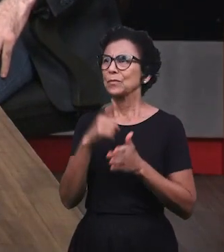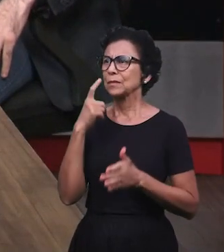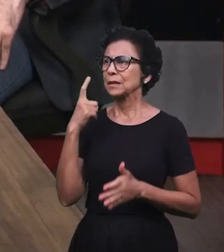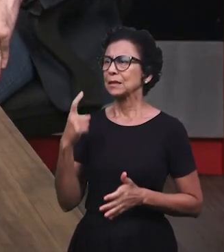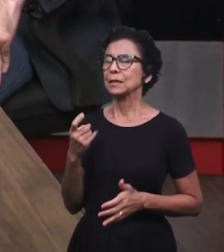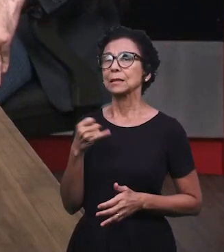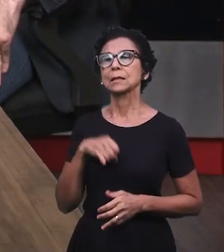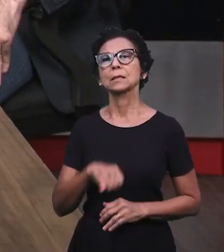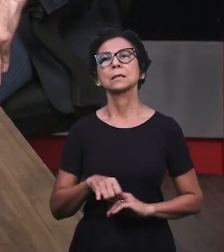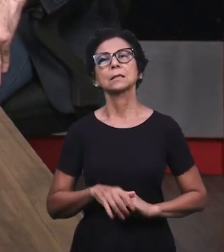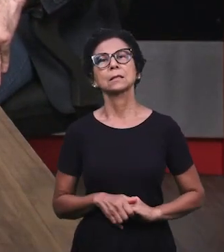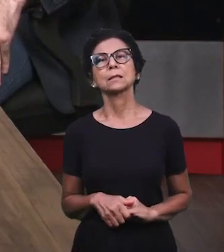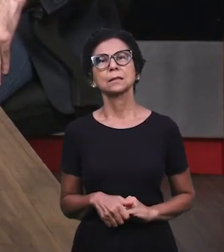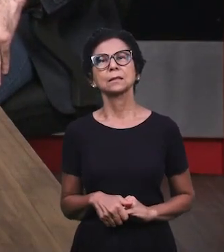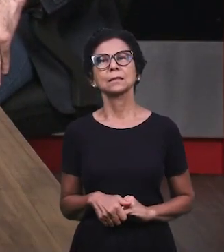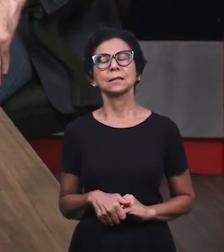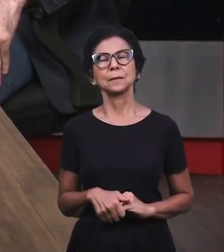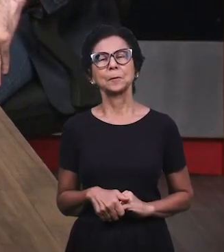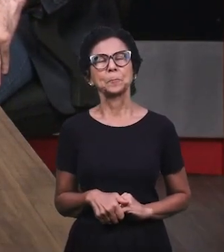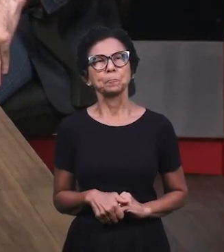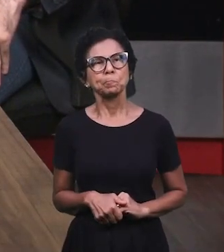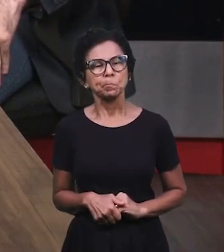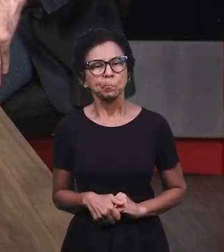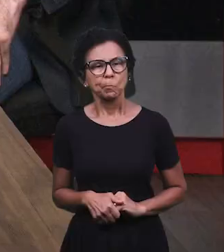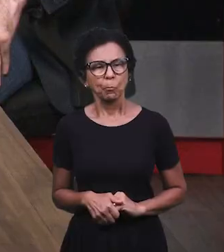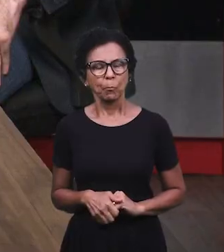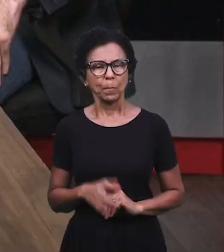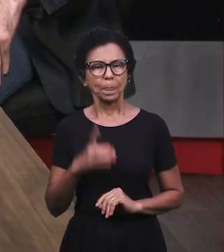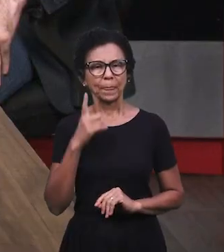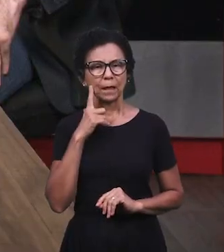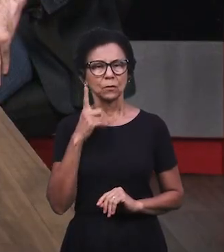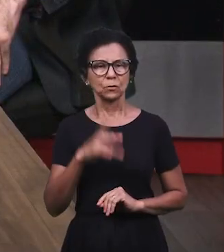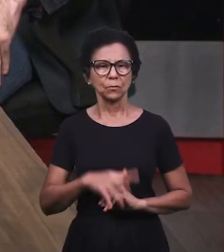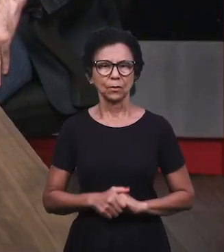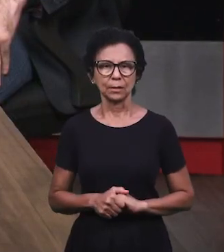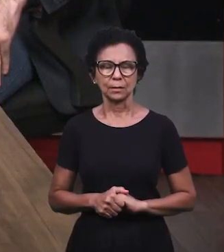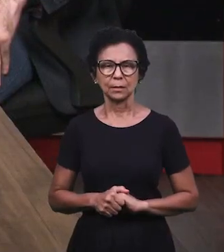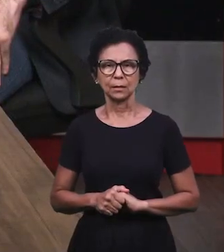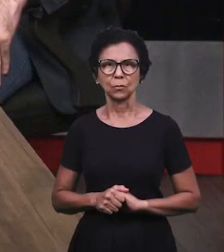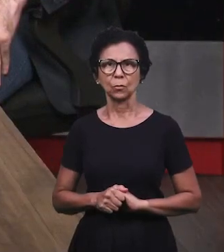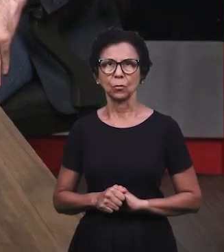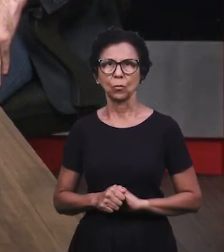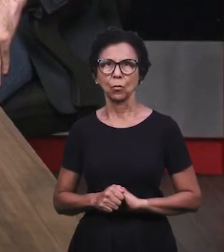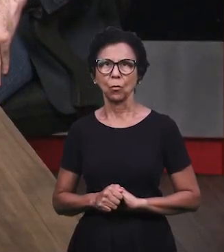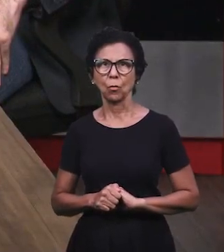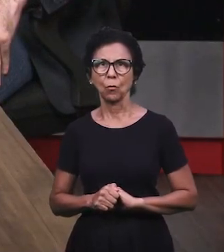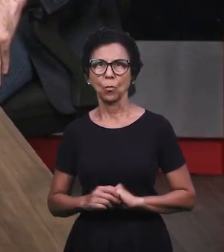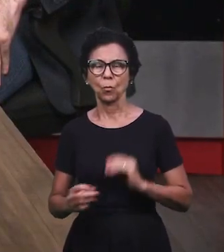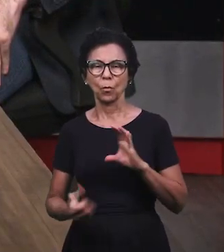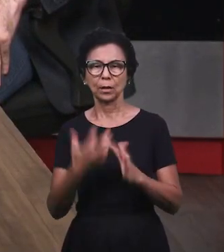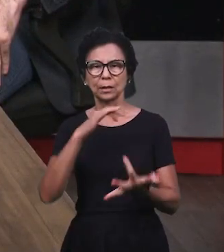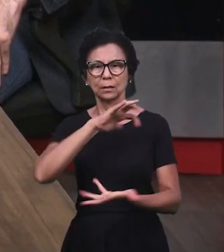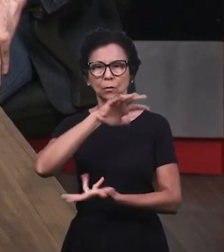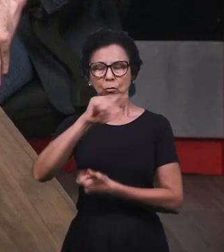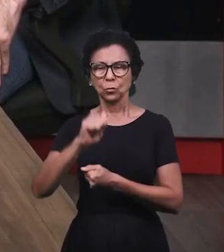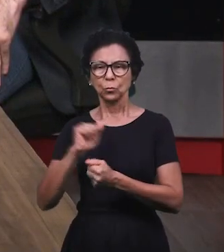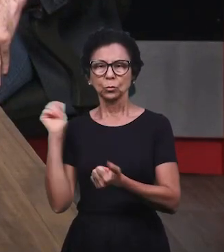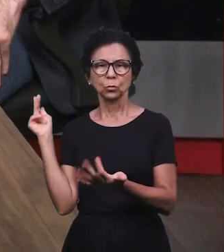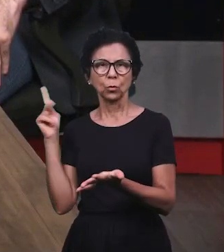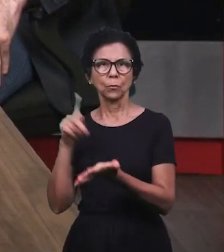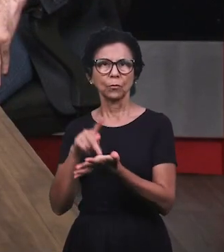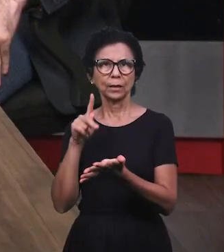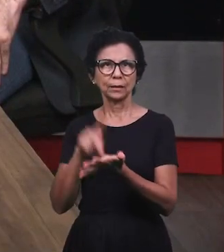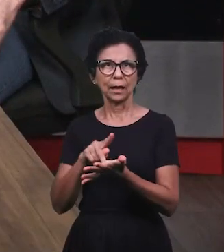assumir a evolução como verdade, a gente vai ter que criar um novo termo, que é a evolução